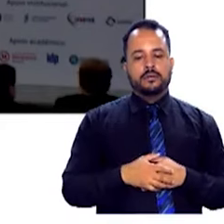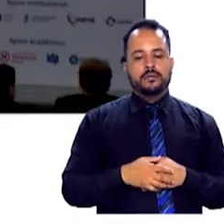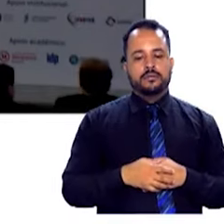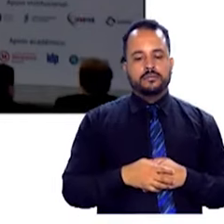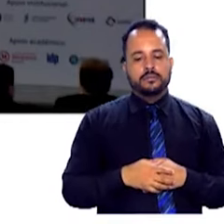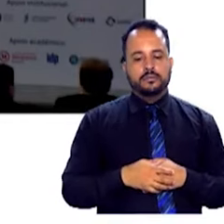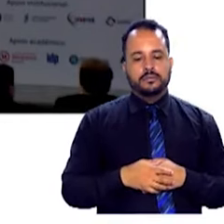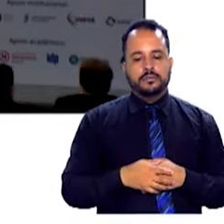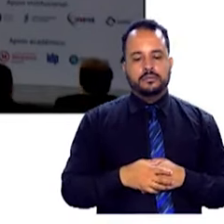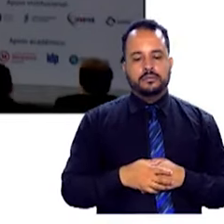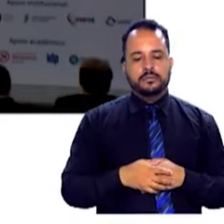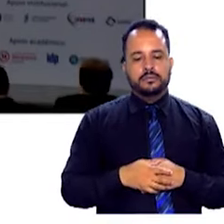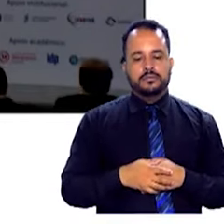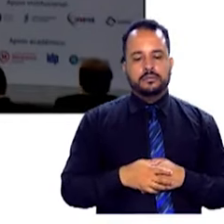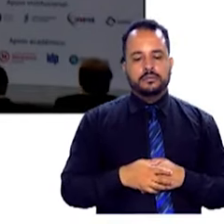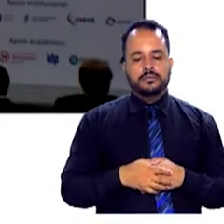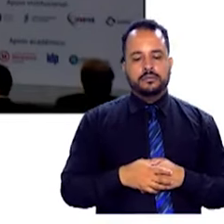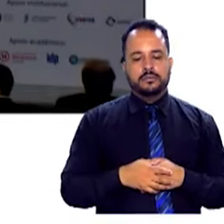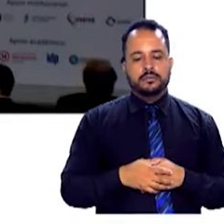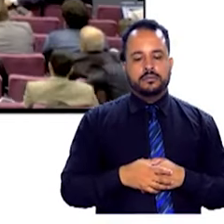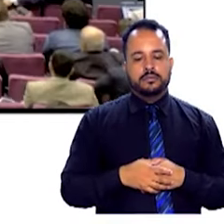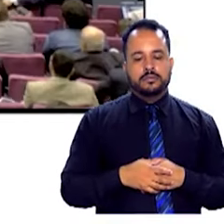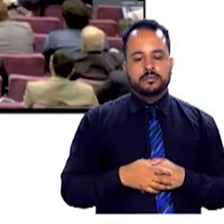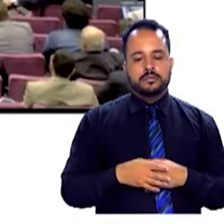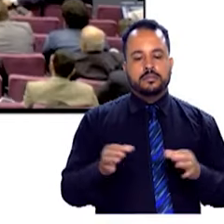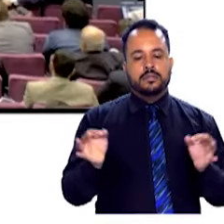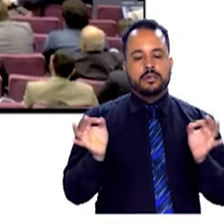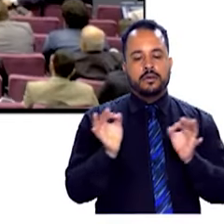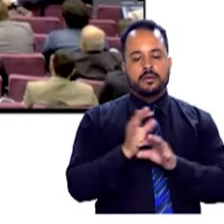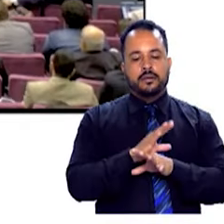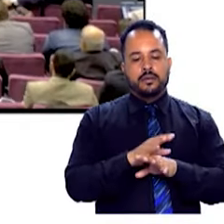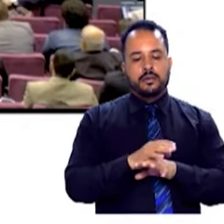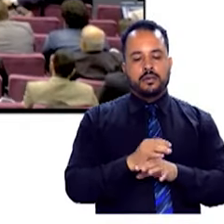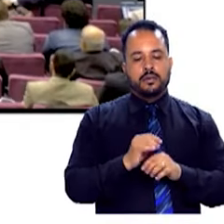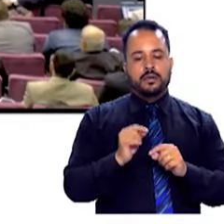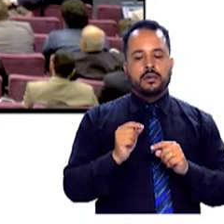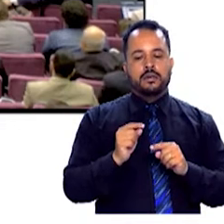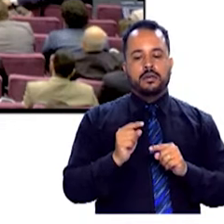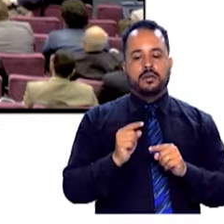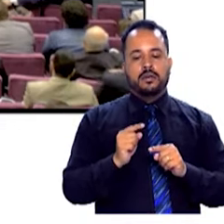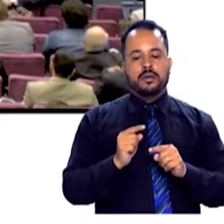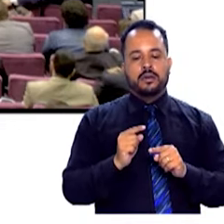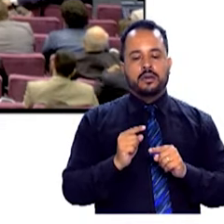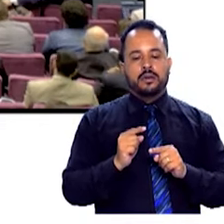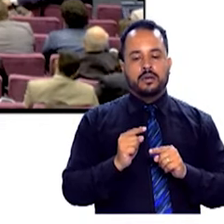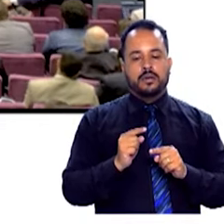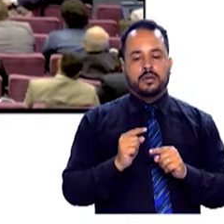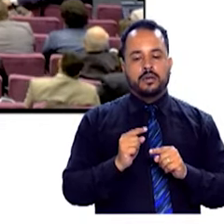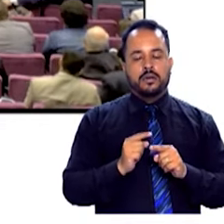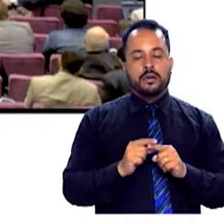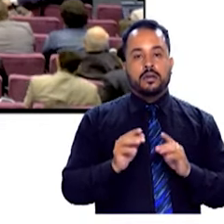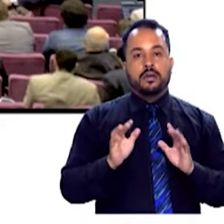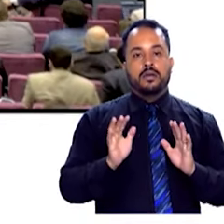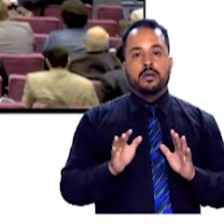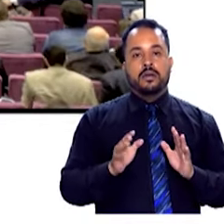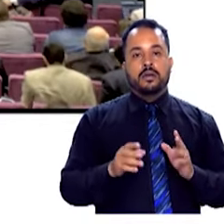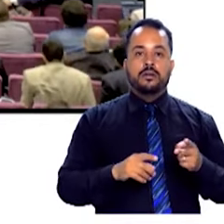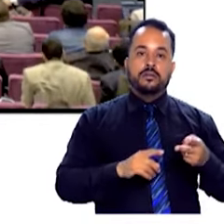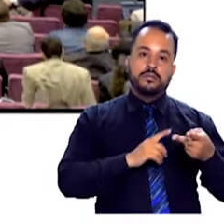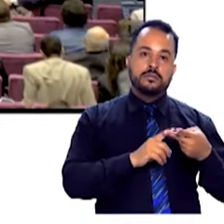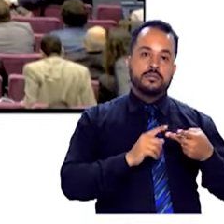jornada encerra-se a aqui agora o primeiro painel dentro de instantes o segundo painel